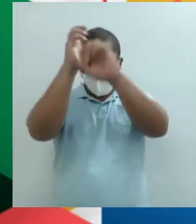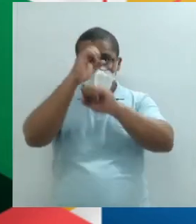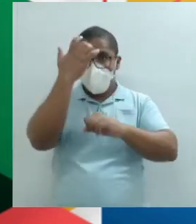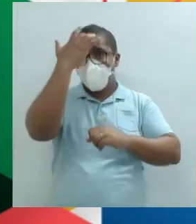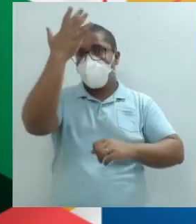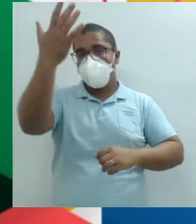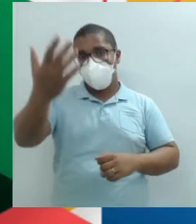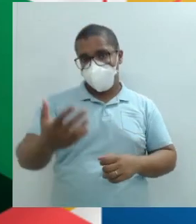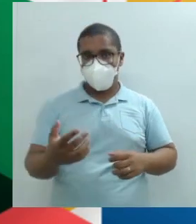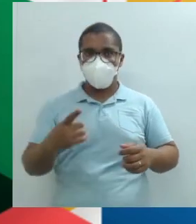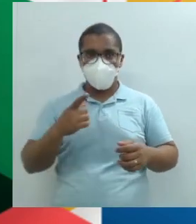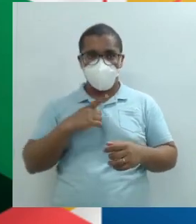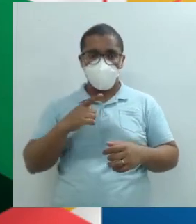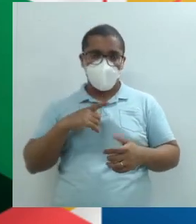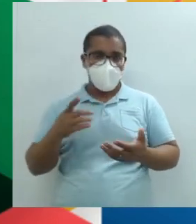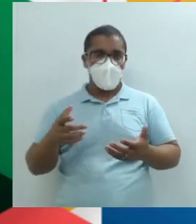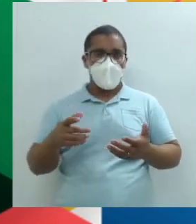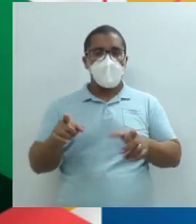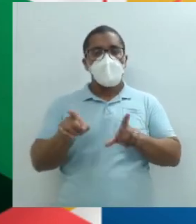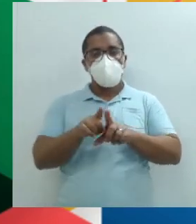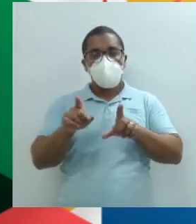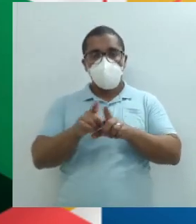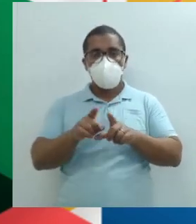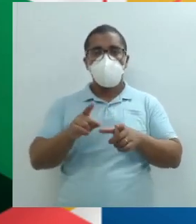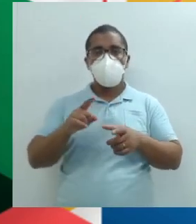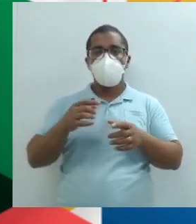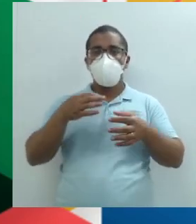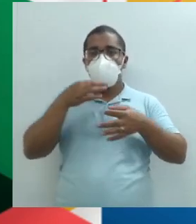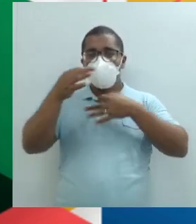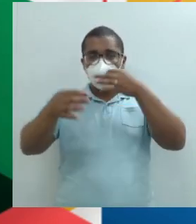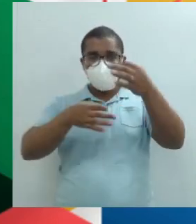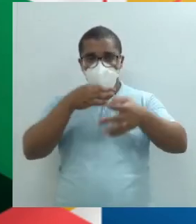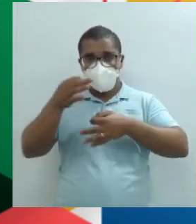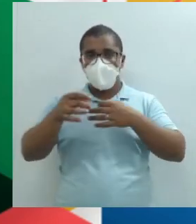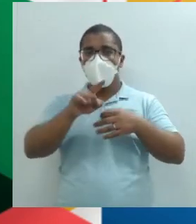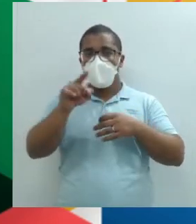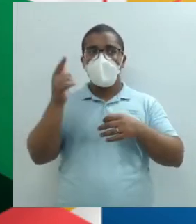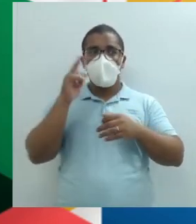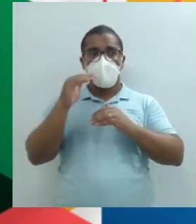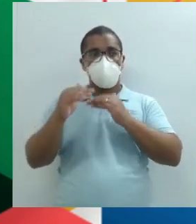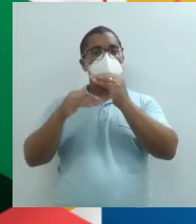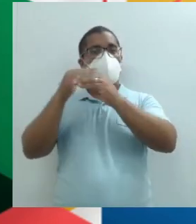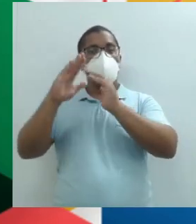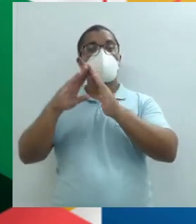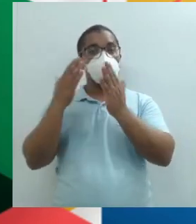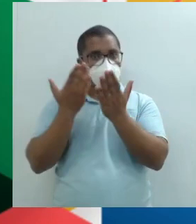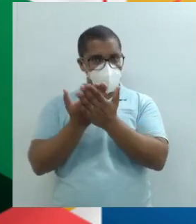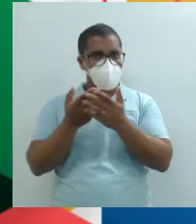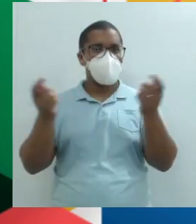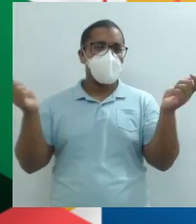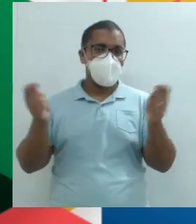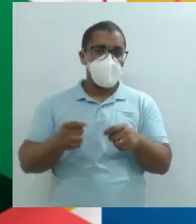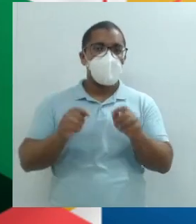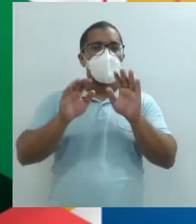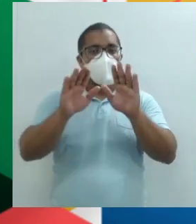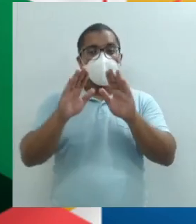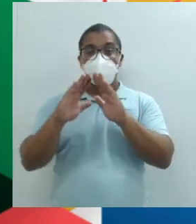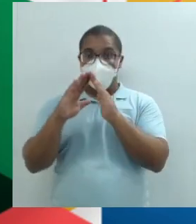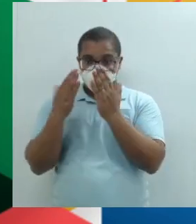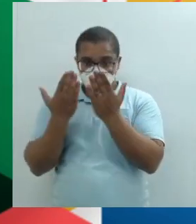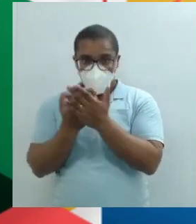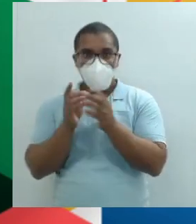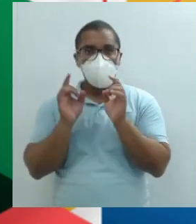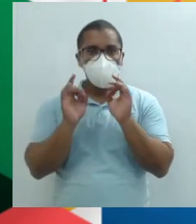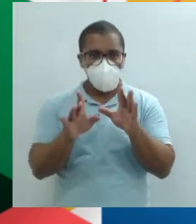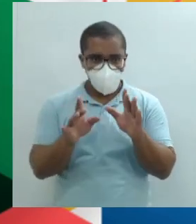comunicação, as TICs, e razão e argumentação. Tudo isso você desenvolve bastante na escola. Mas só que a escola não pode